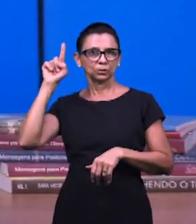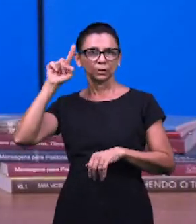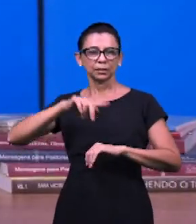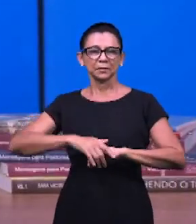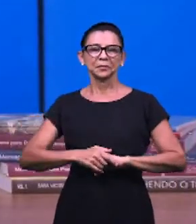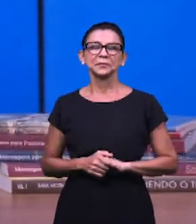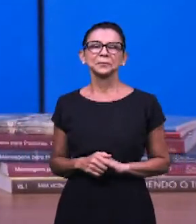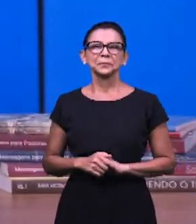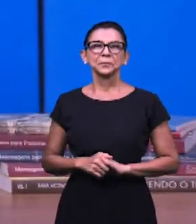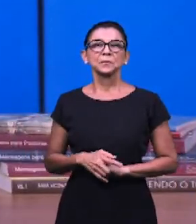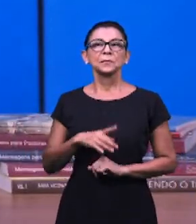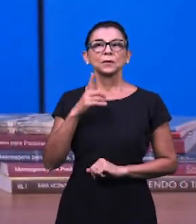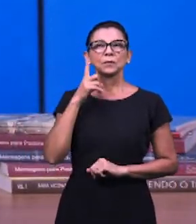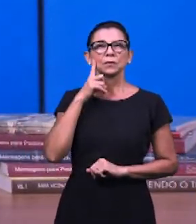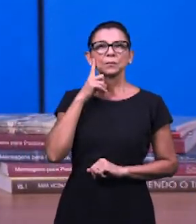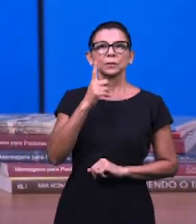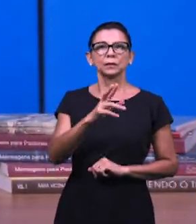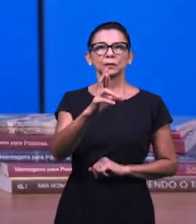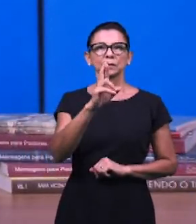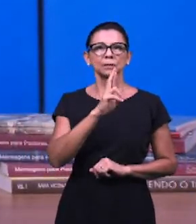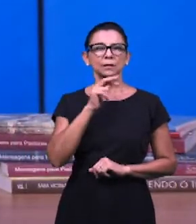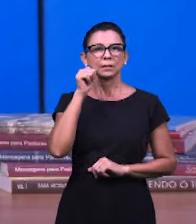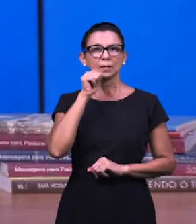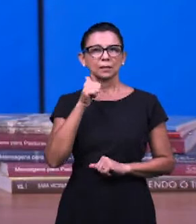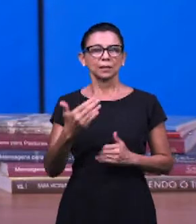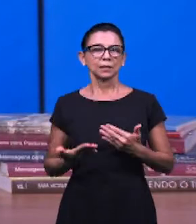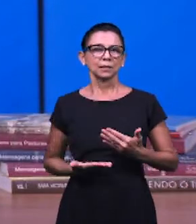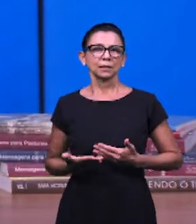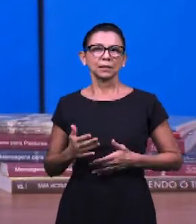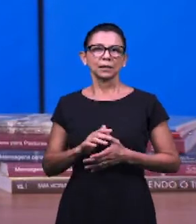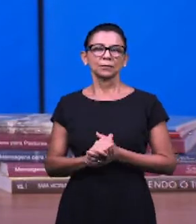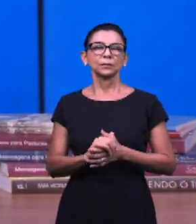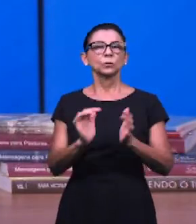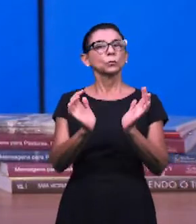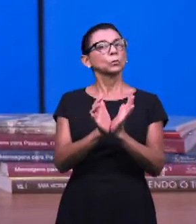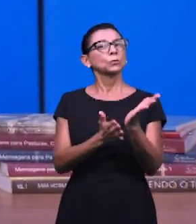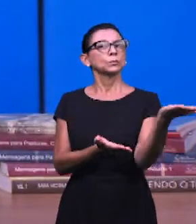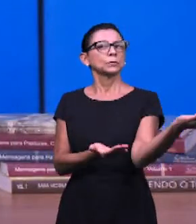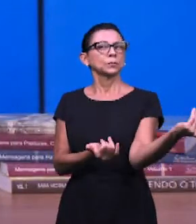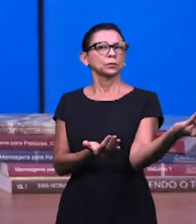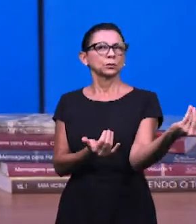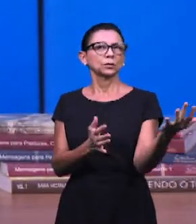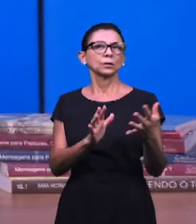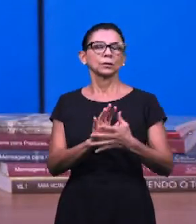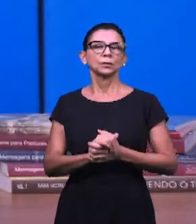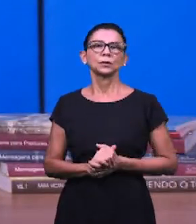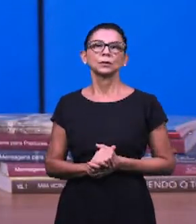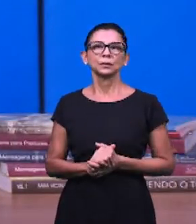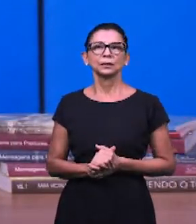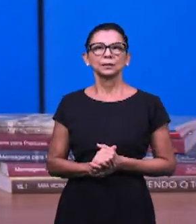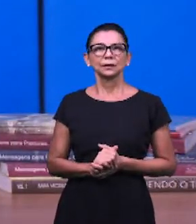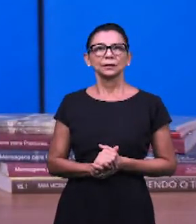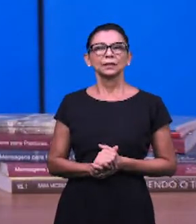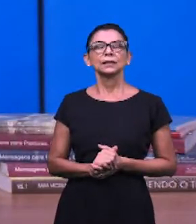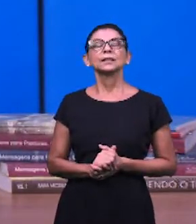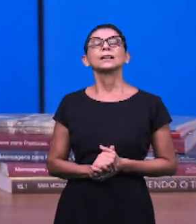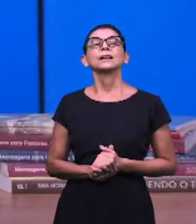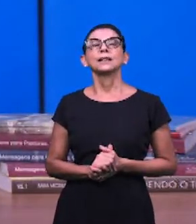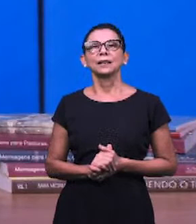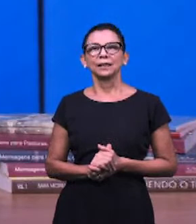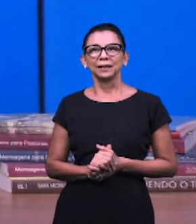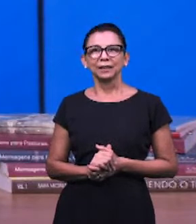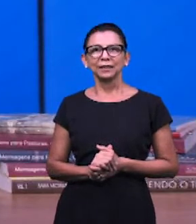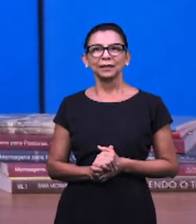vamos obter da nossa irmã Franciele. A irmã Franciele é do grupo de jovens da nossa igreja lá em Porto Seguro e ela